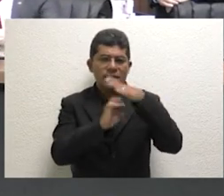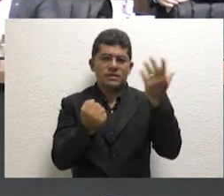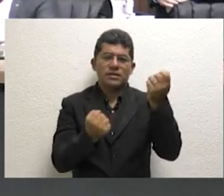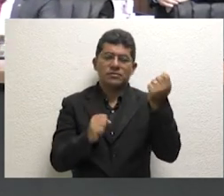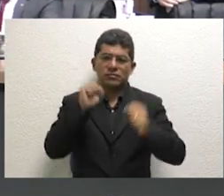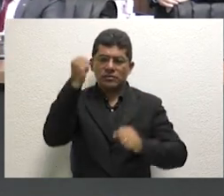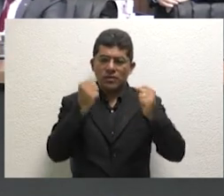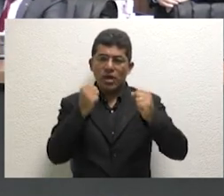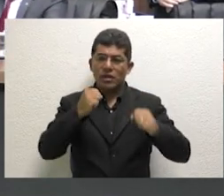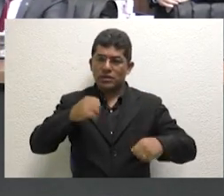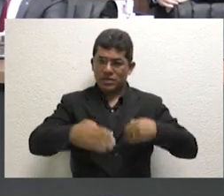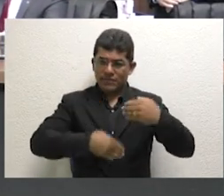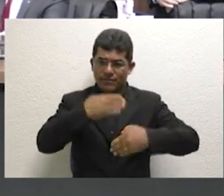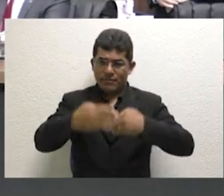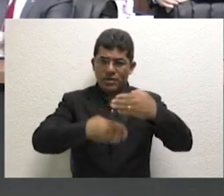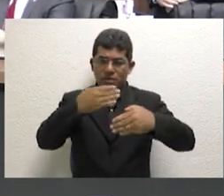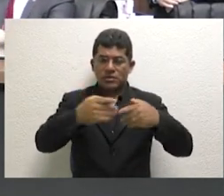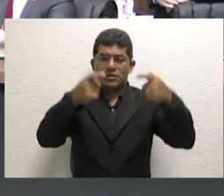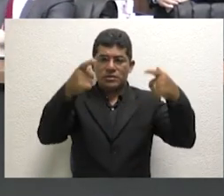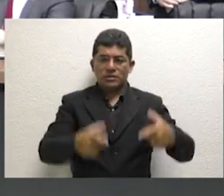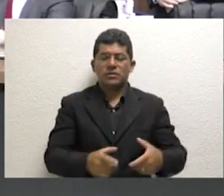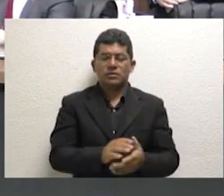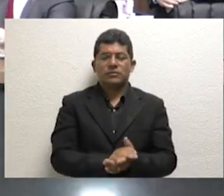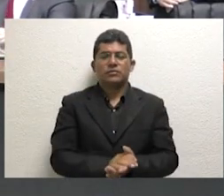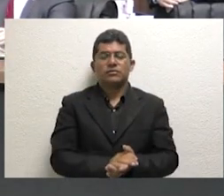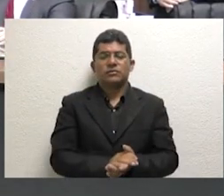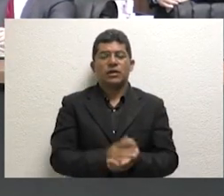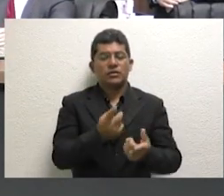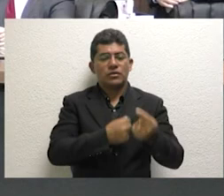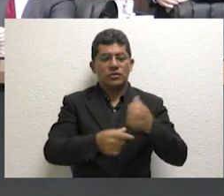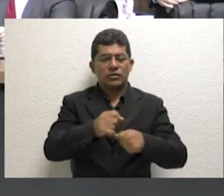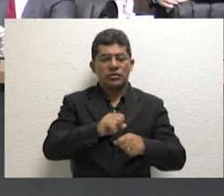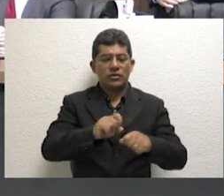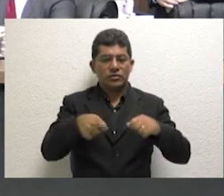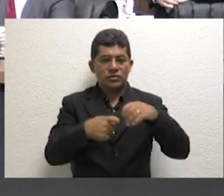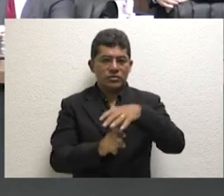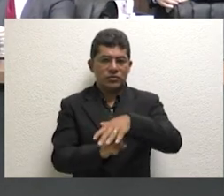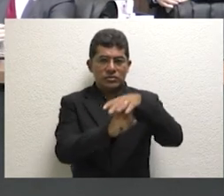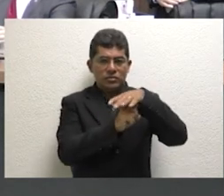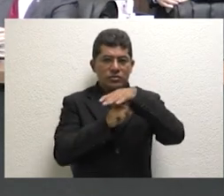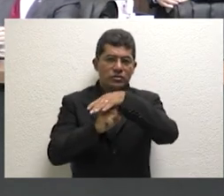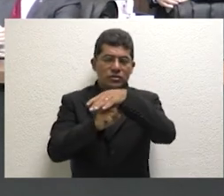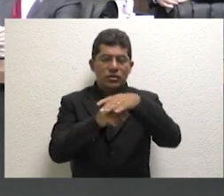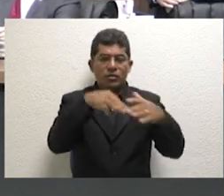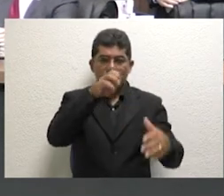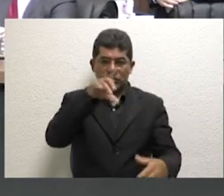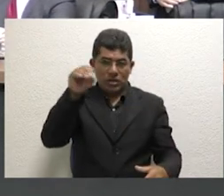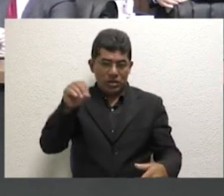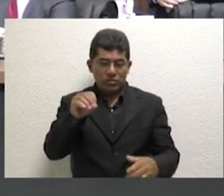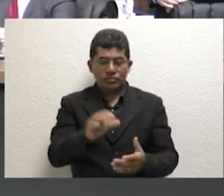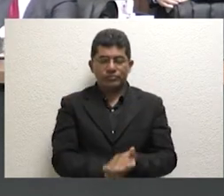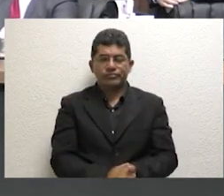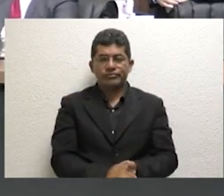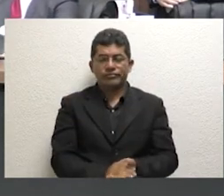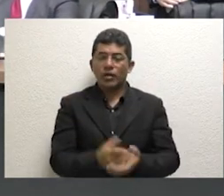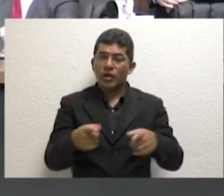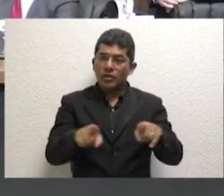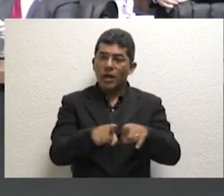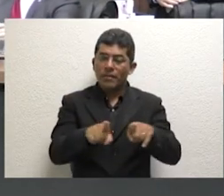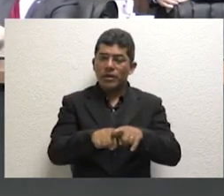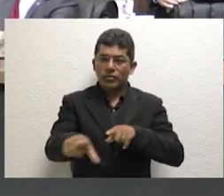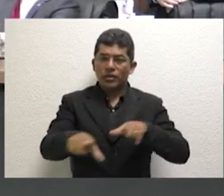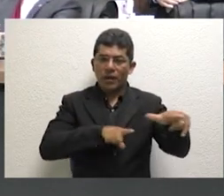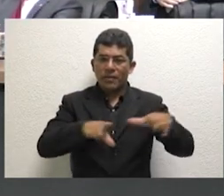desenvolvimento do nosso modelo econômico zona franca de Manaus assim como o trabalho